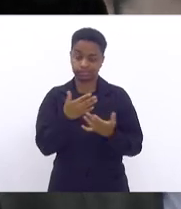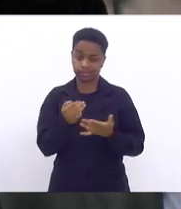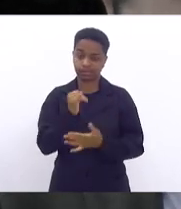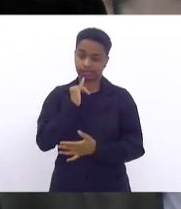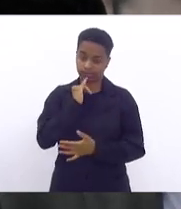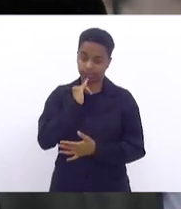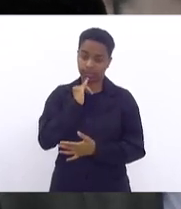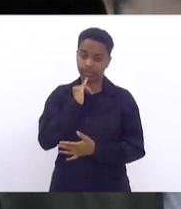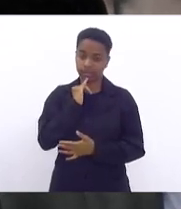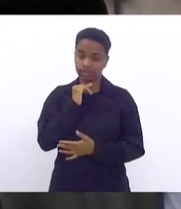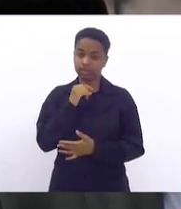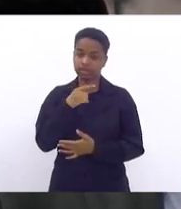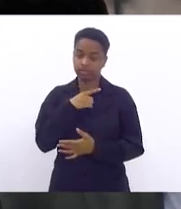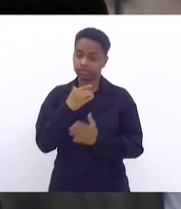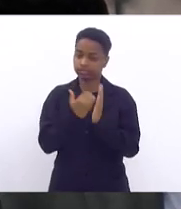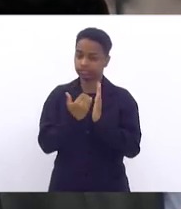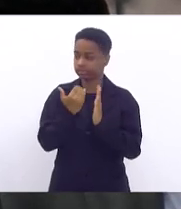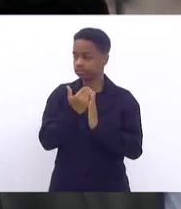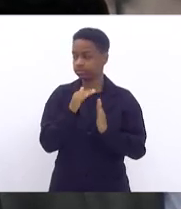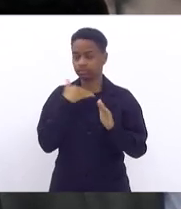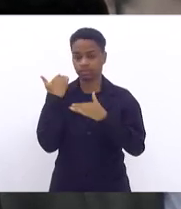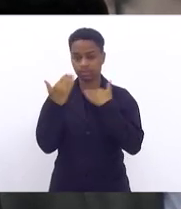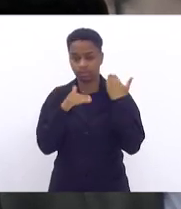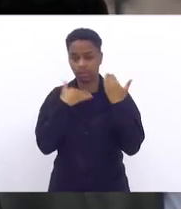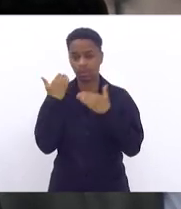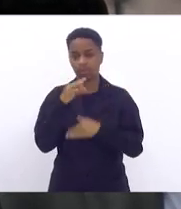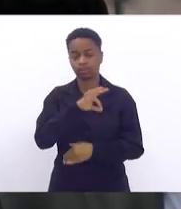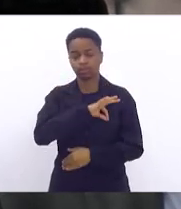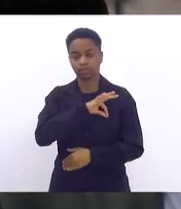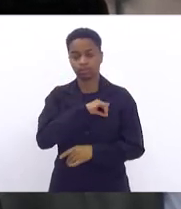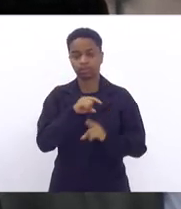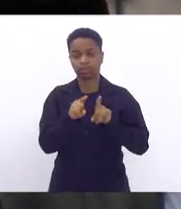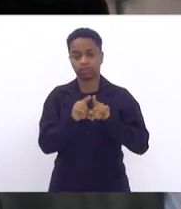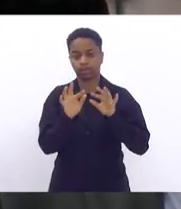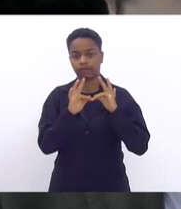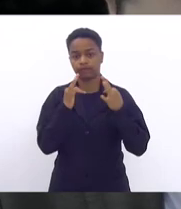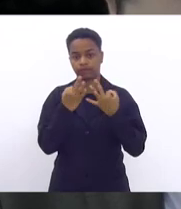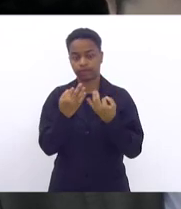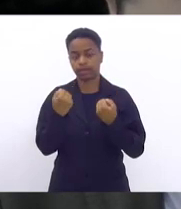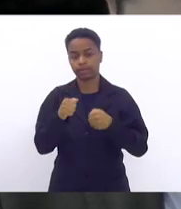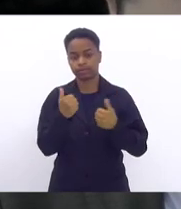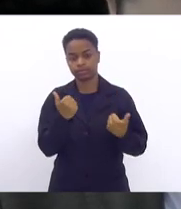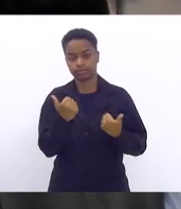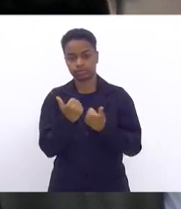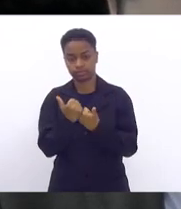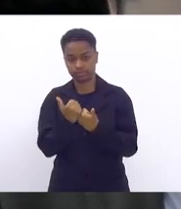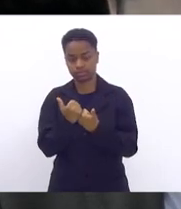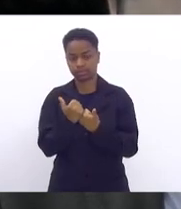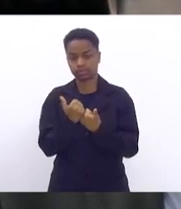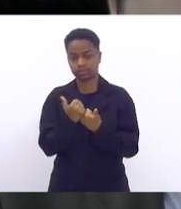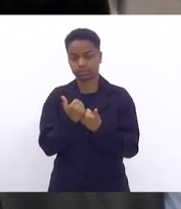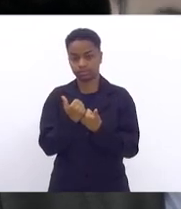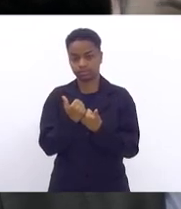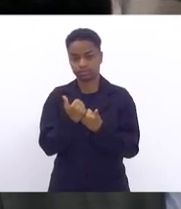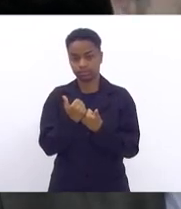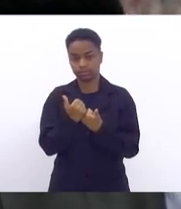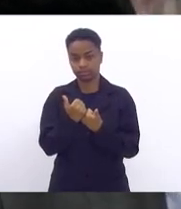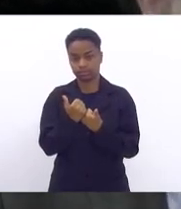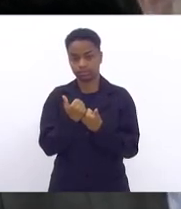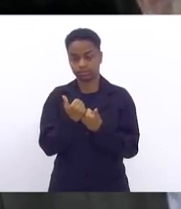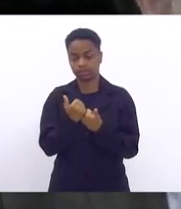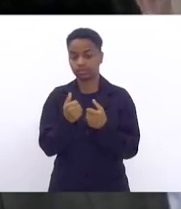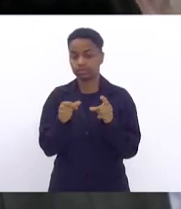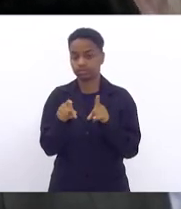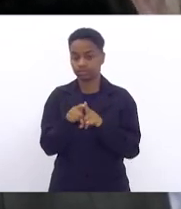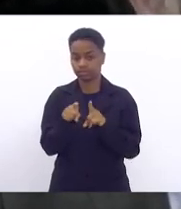um grau alto de letalidade policial, e essas famílias precisam ser amparadas sobre todos os aspectos, inclusive